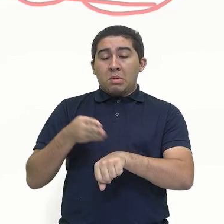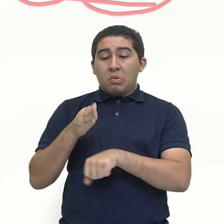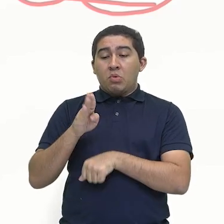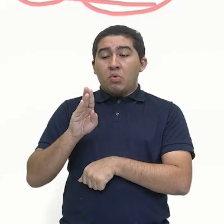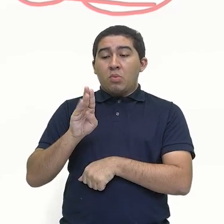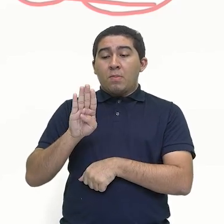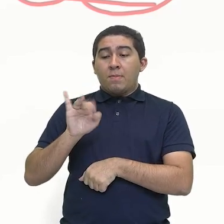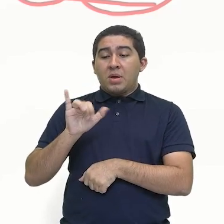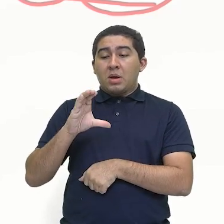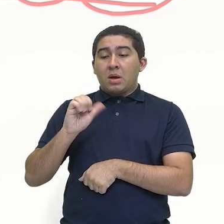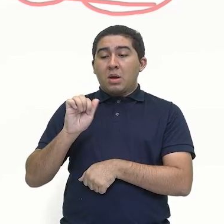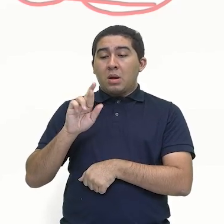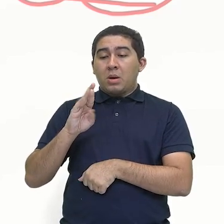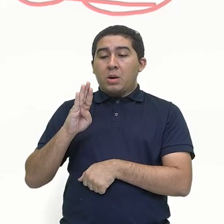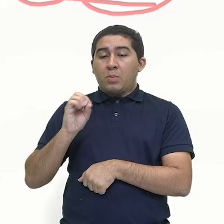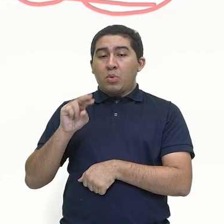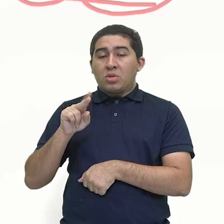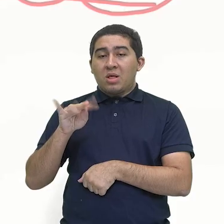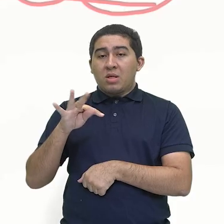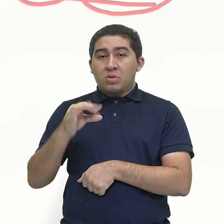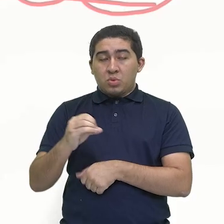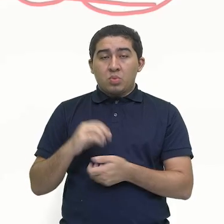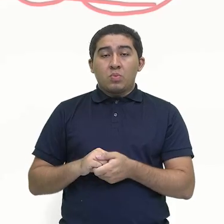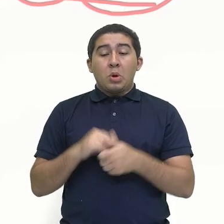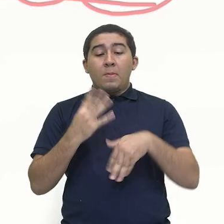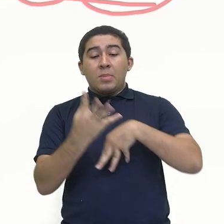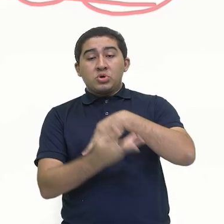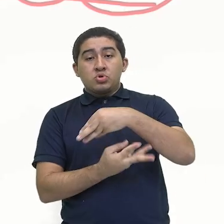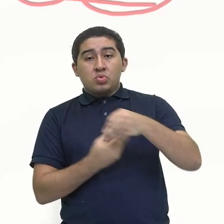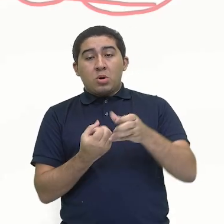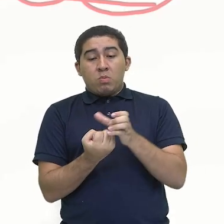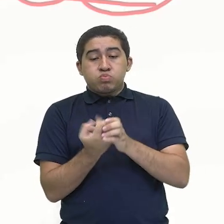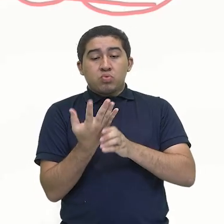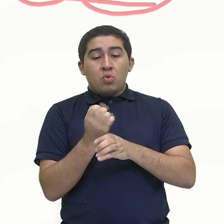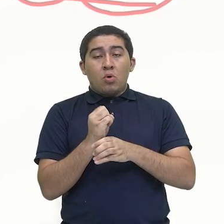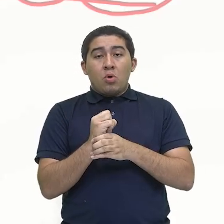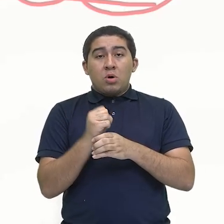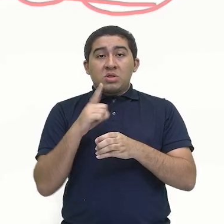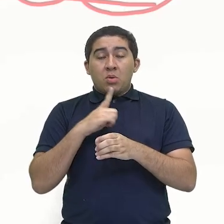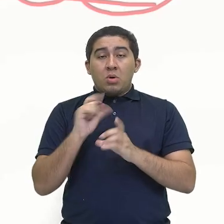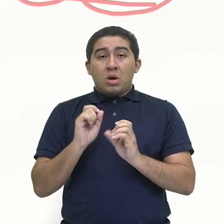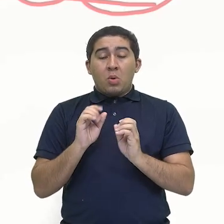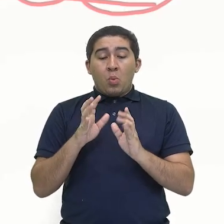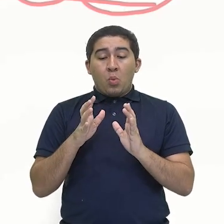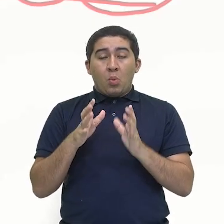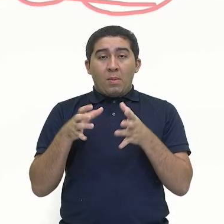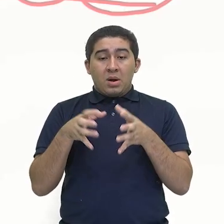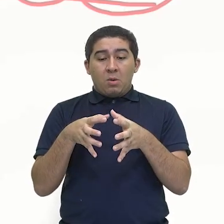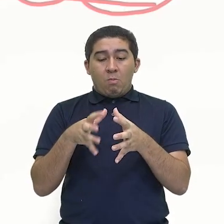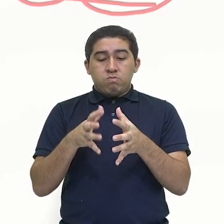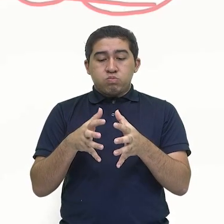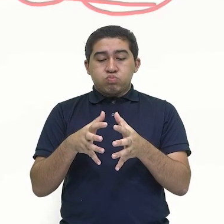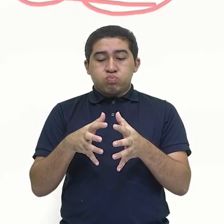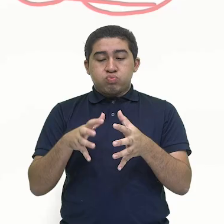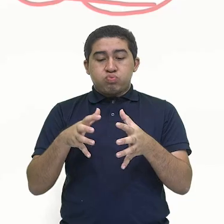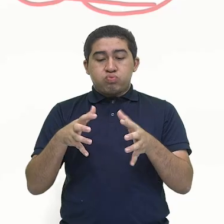ela vai ocorrer e aí a gente vai ver, gente, que esse balão ele